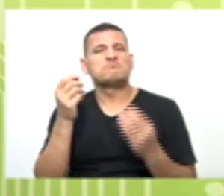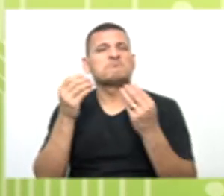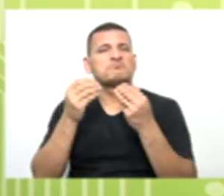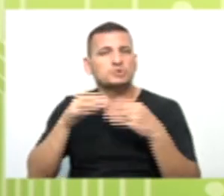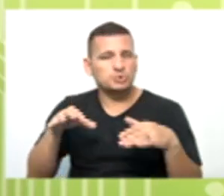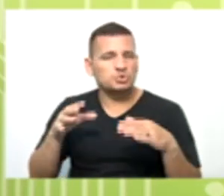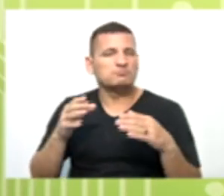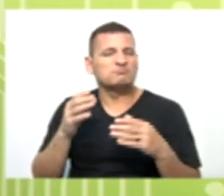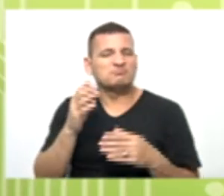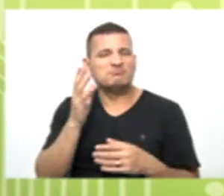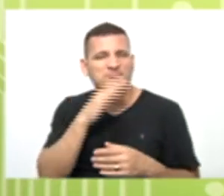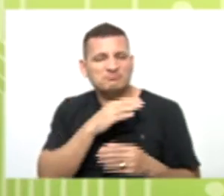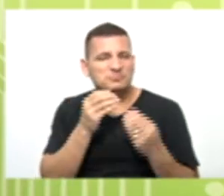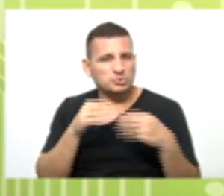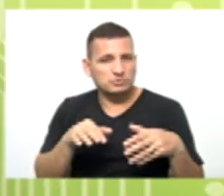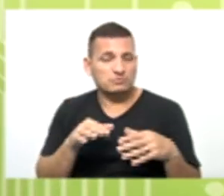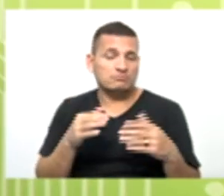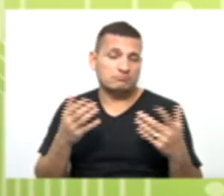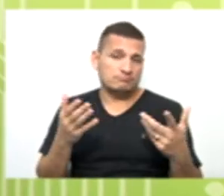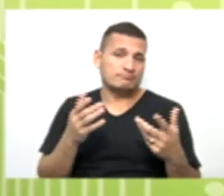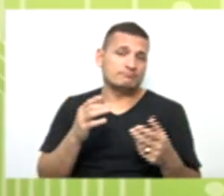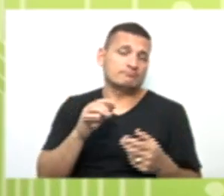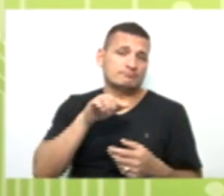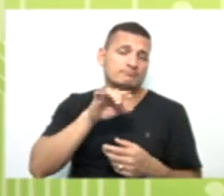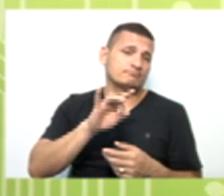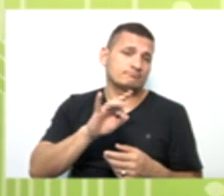questões que são passadas e não são